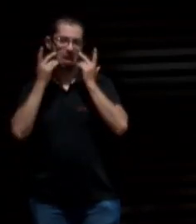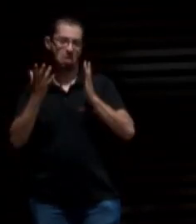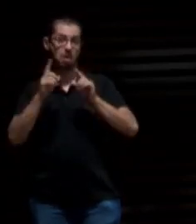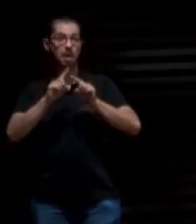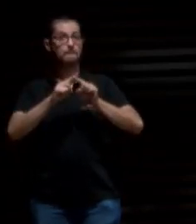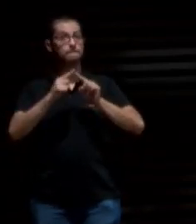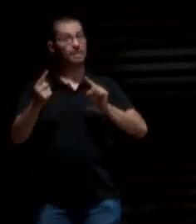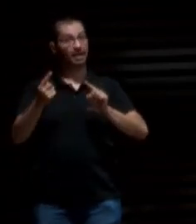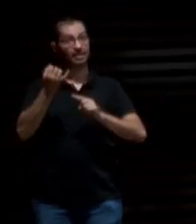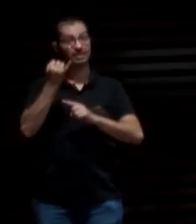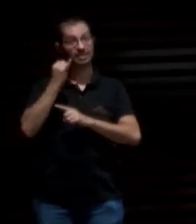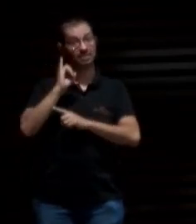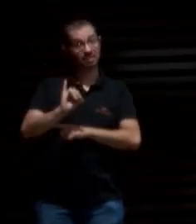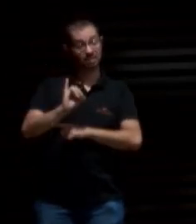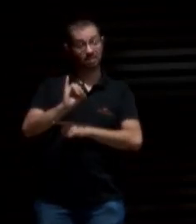é demitido.